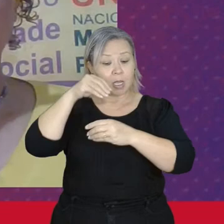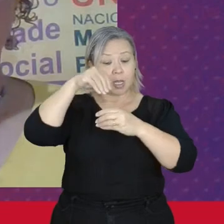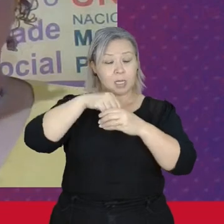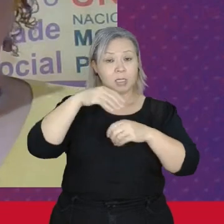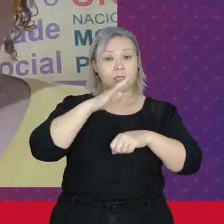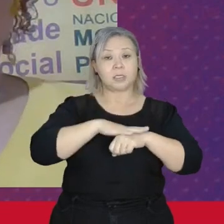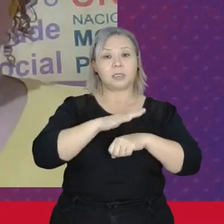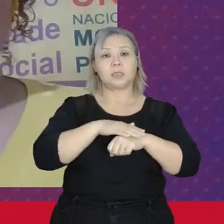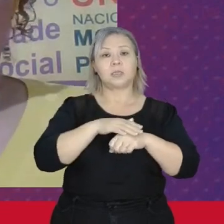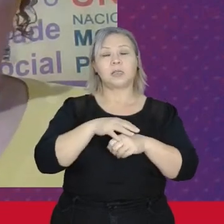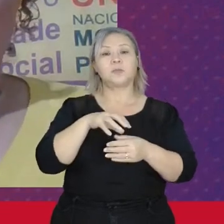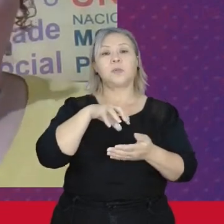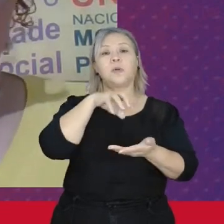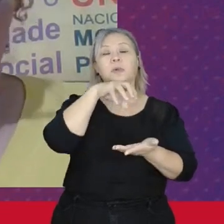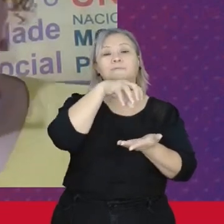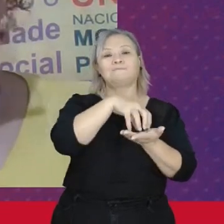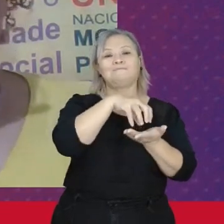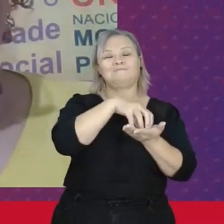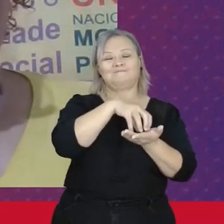próprias organizações,